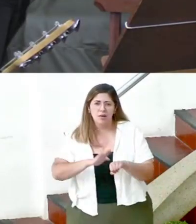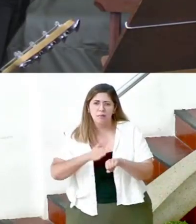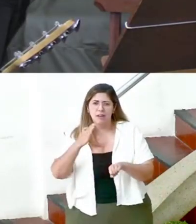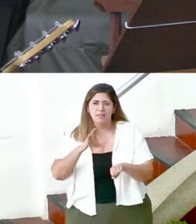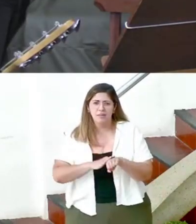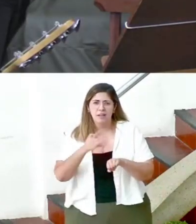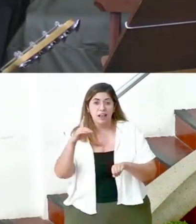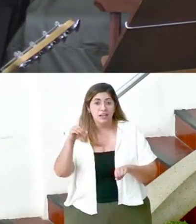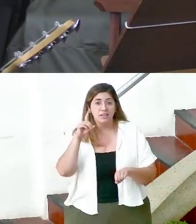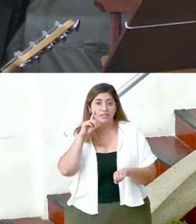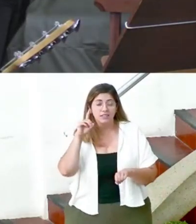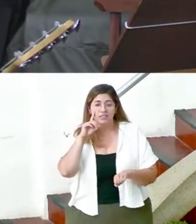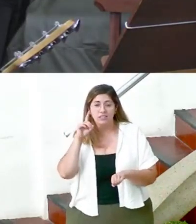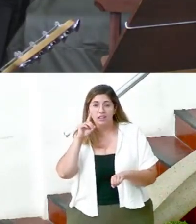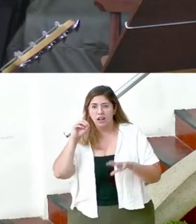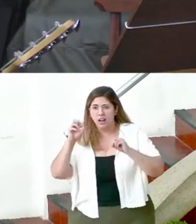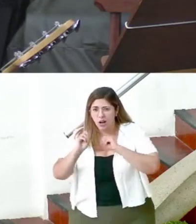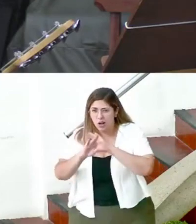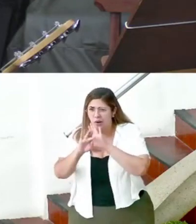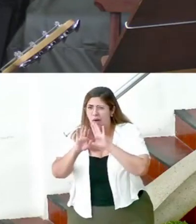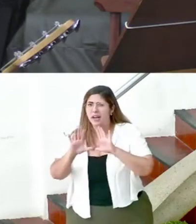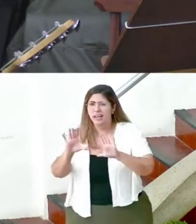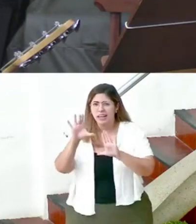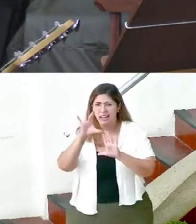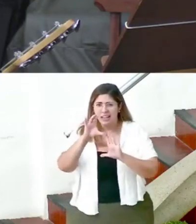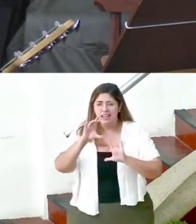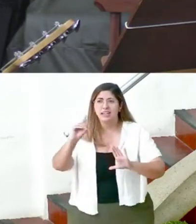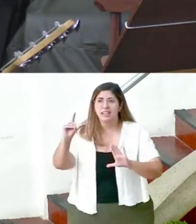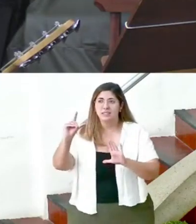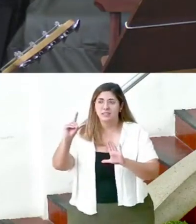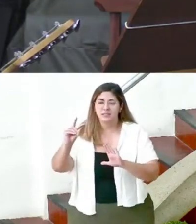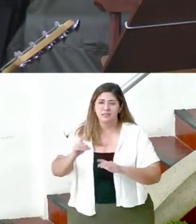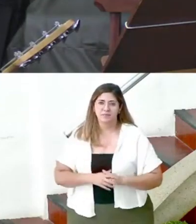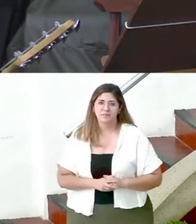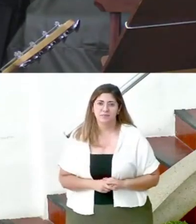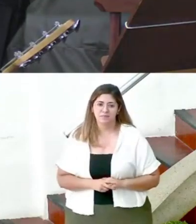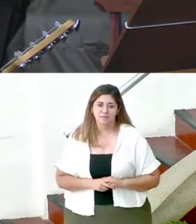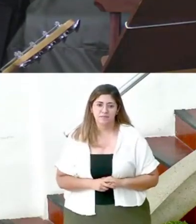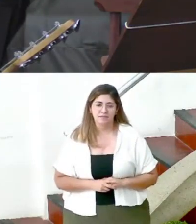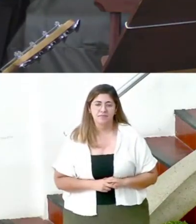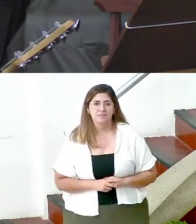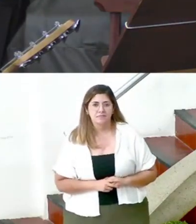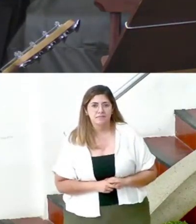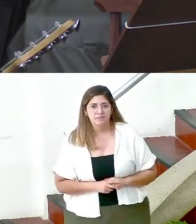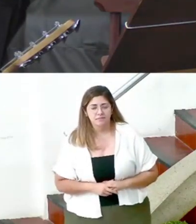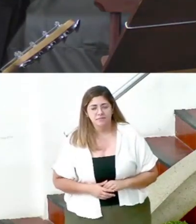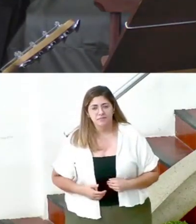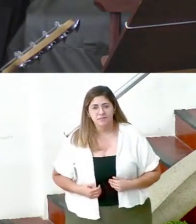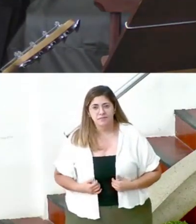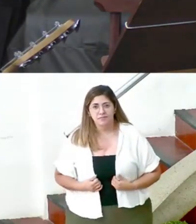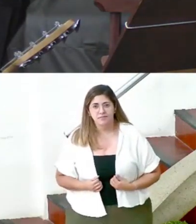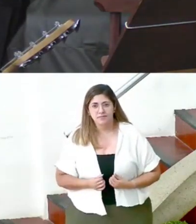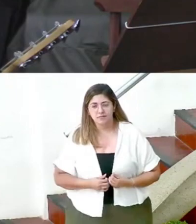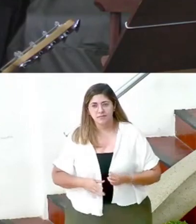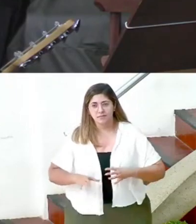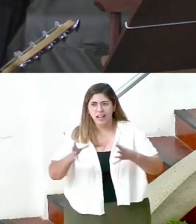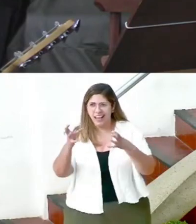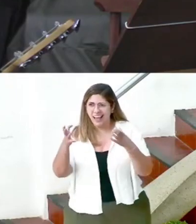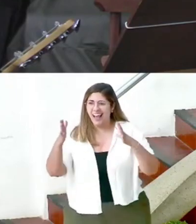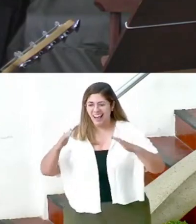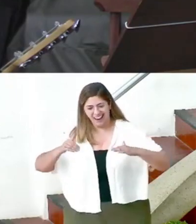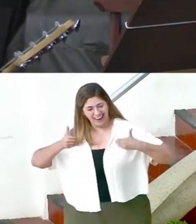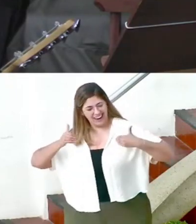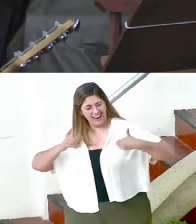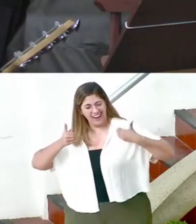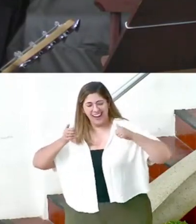aquele que se gloria, glorie-se no Senhor. Aquele que quiser se alegrar, alegre-se